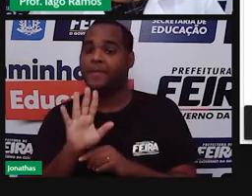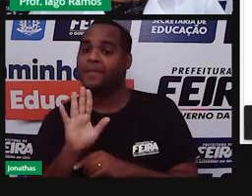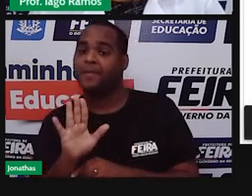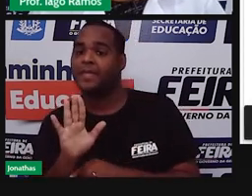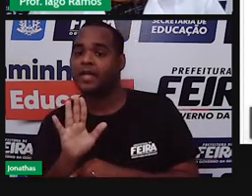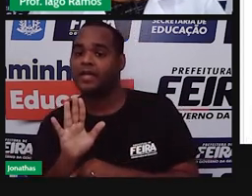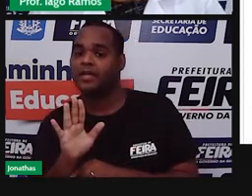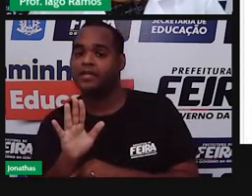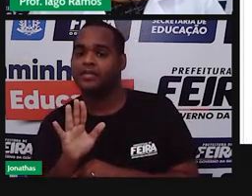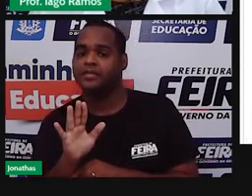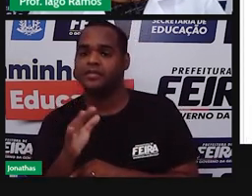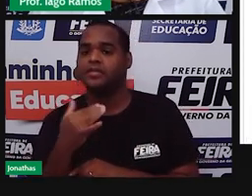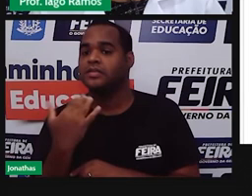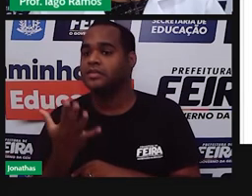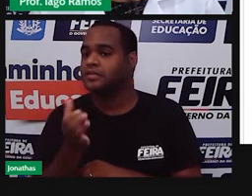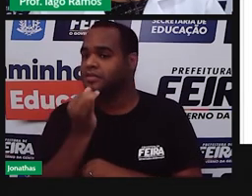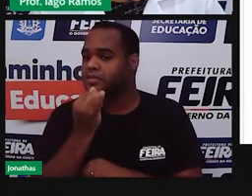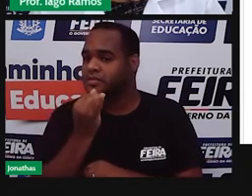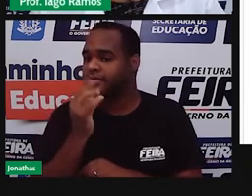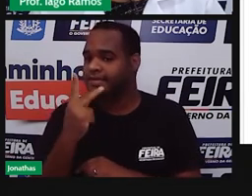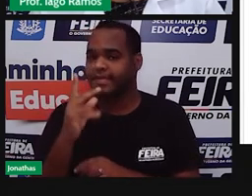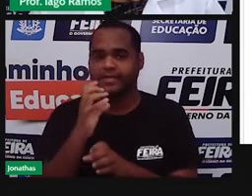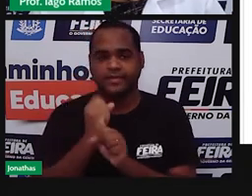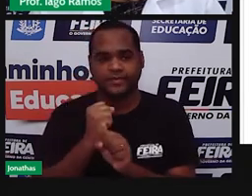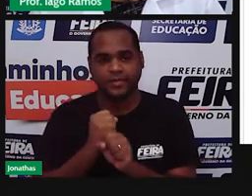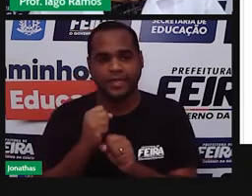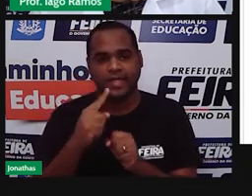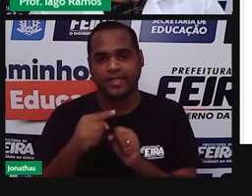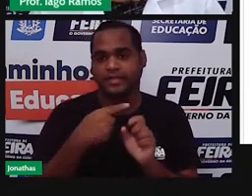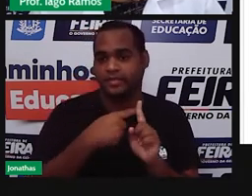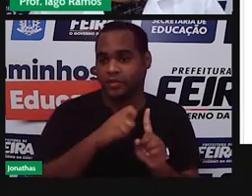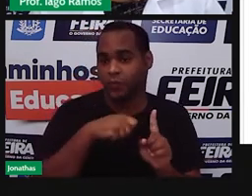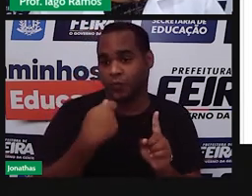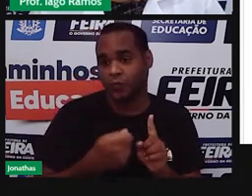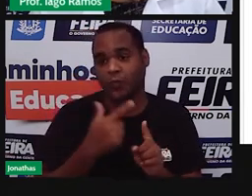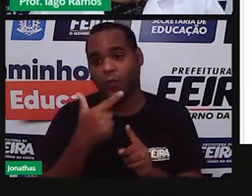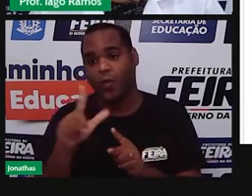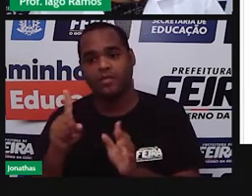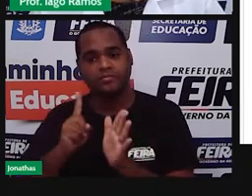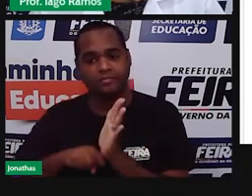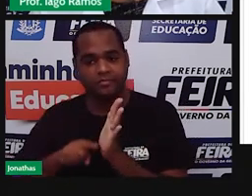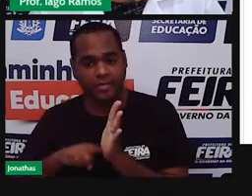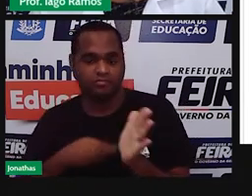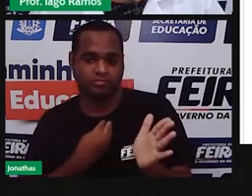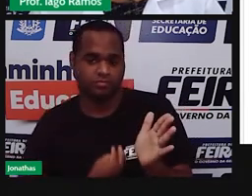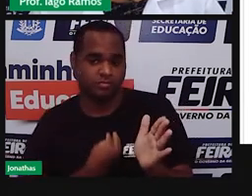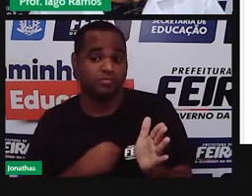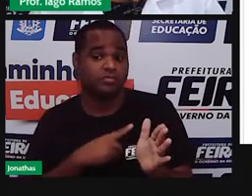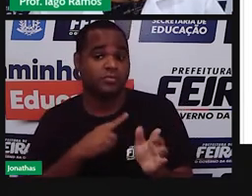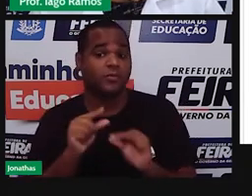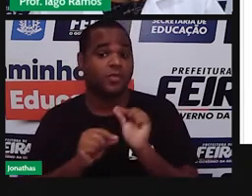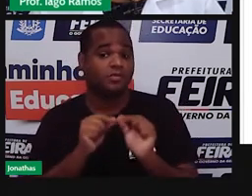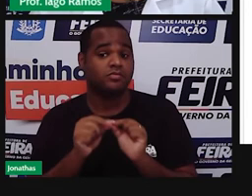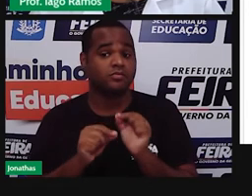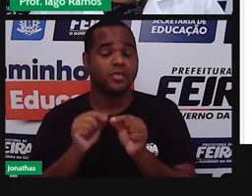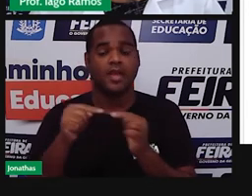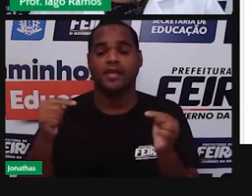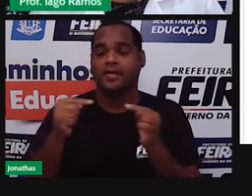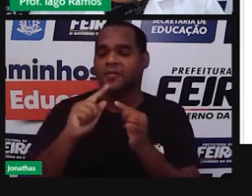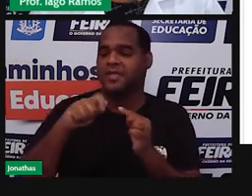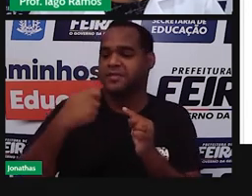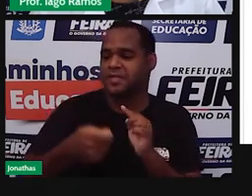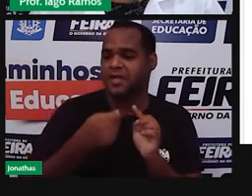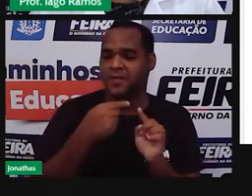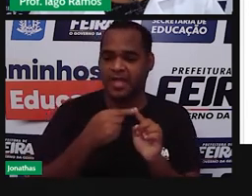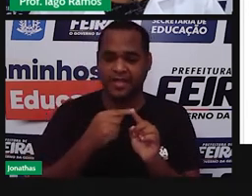Mas, quando um é positivo e o outro é negativo, o resultado